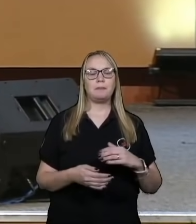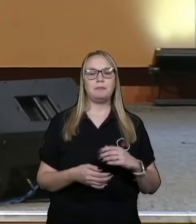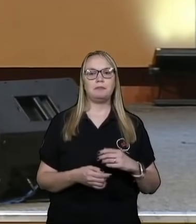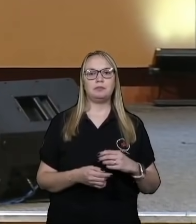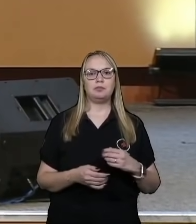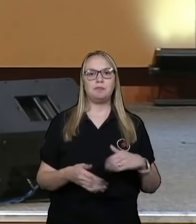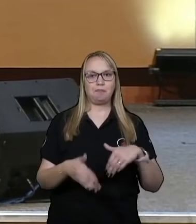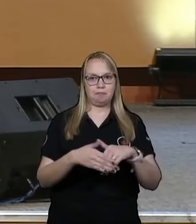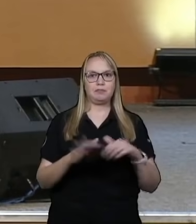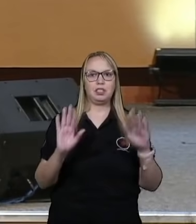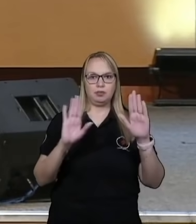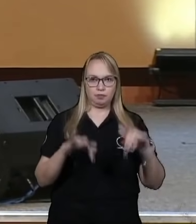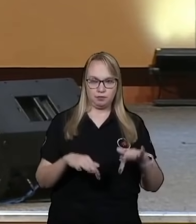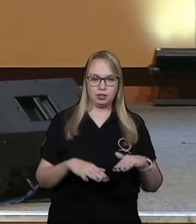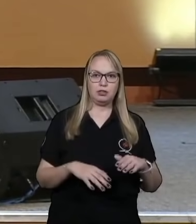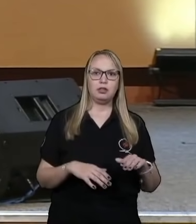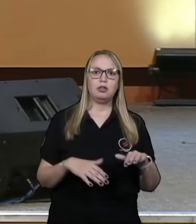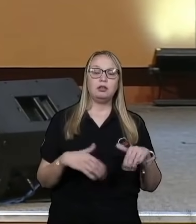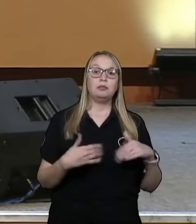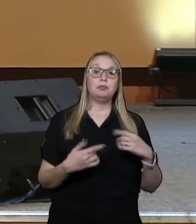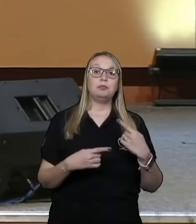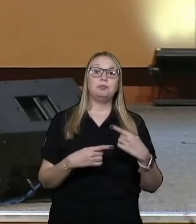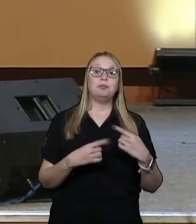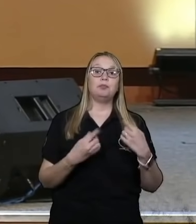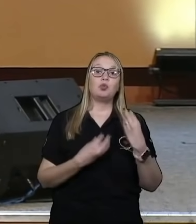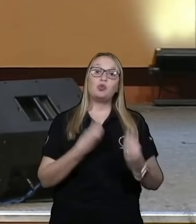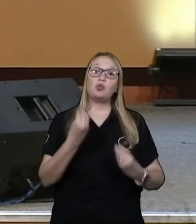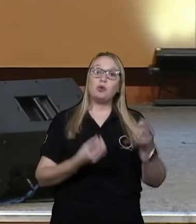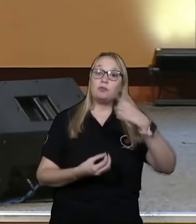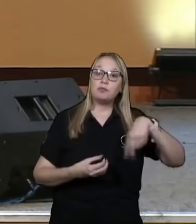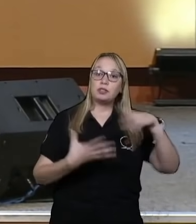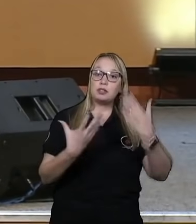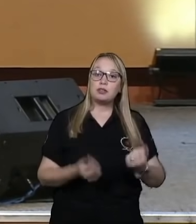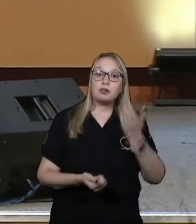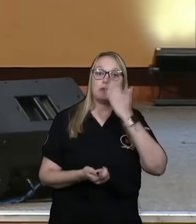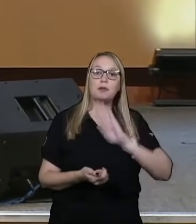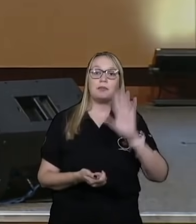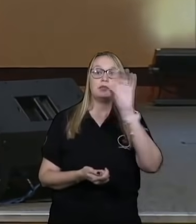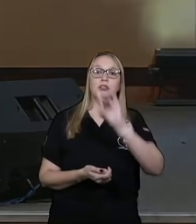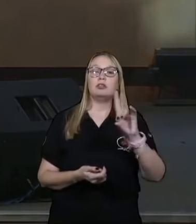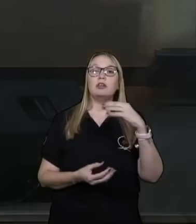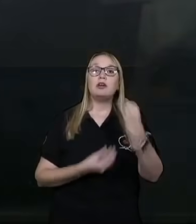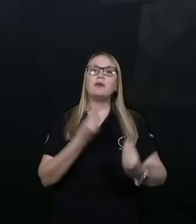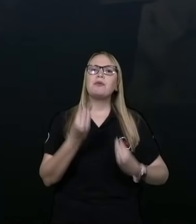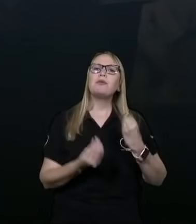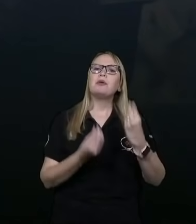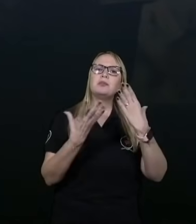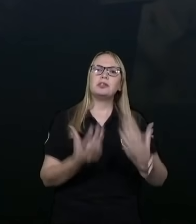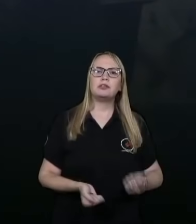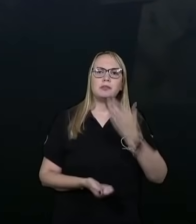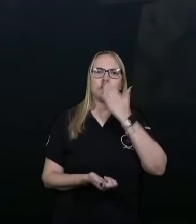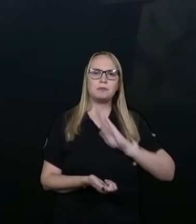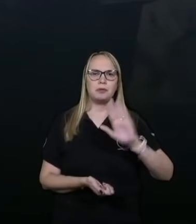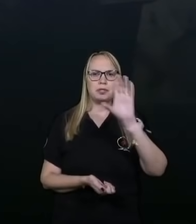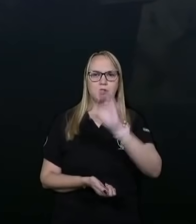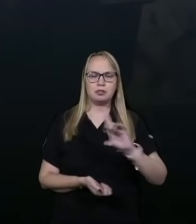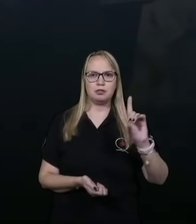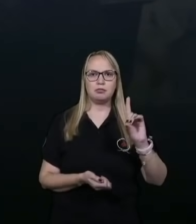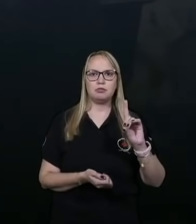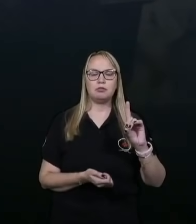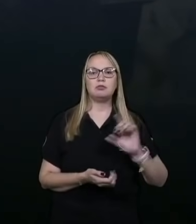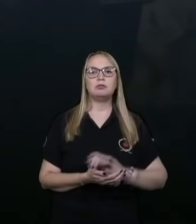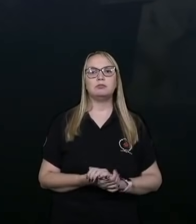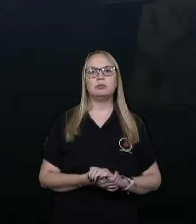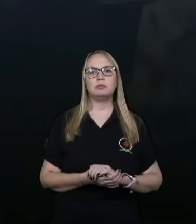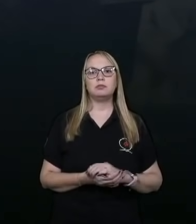para que você recebe as promessas de Deus primeiro como escrever as promessas de Deus agora fala